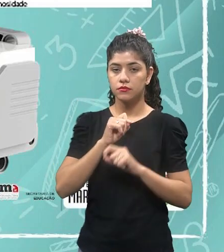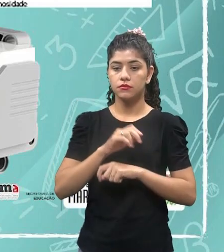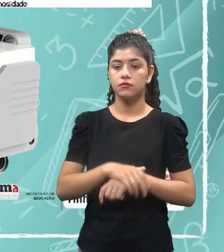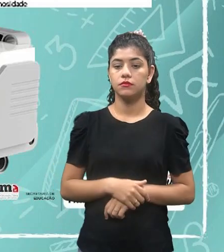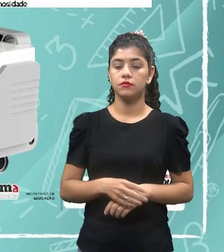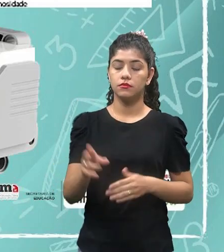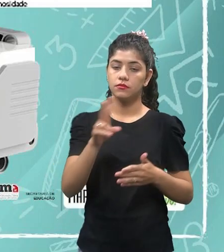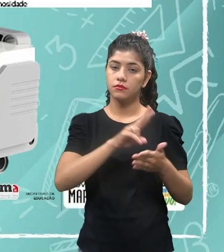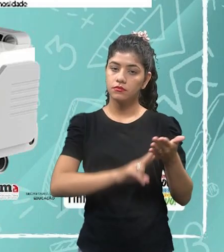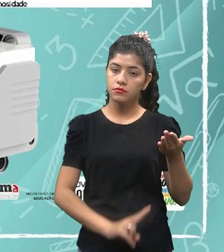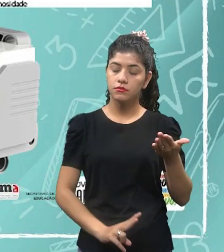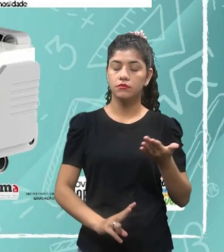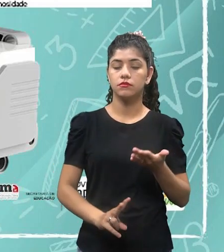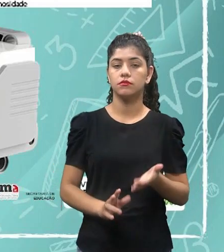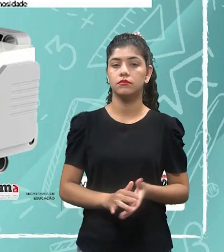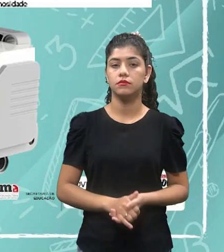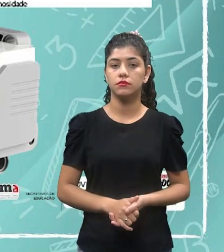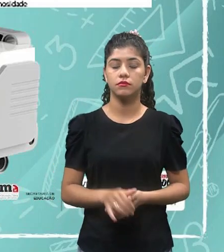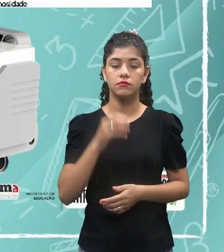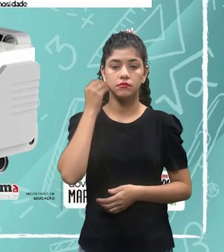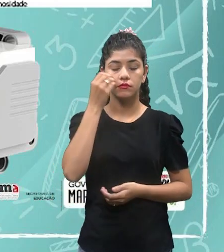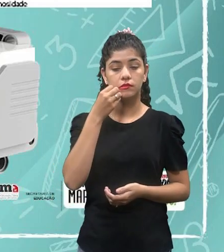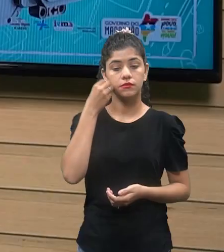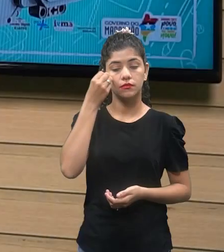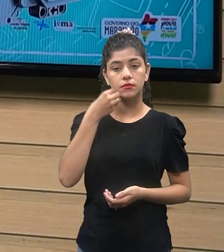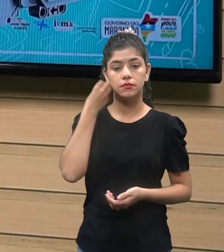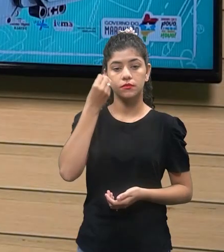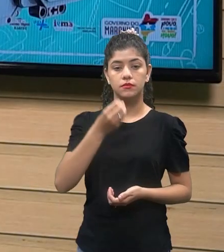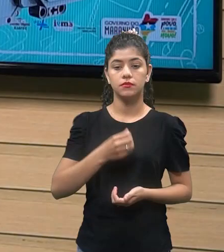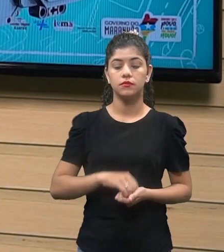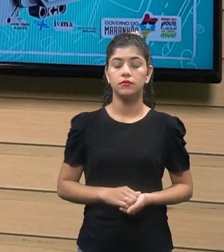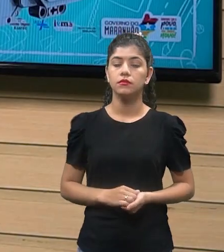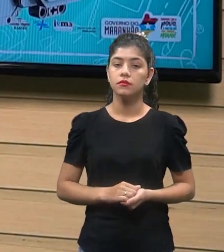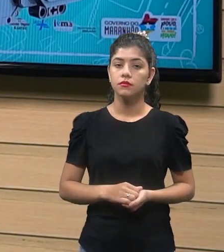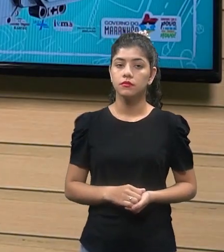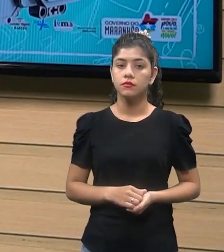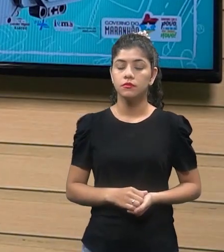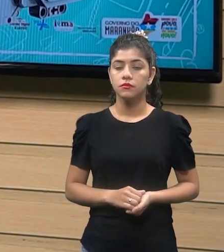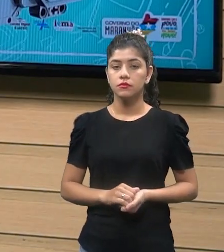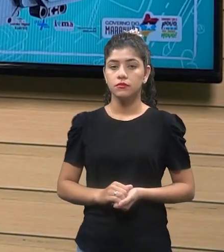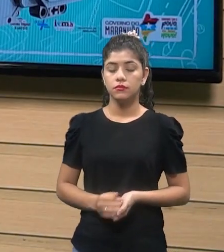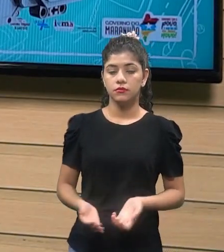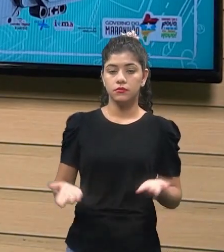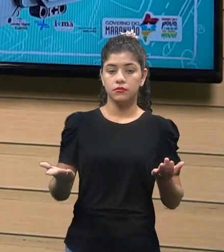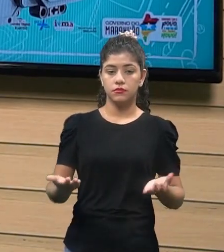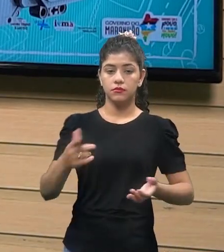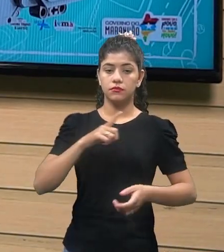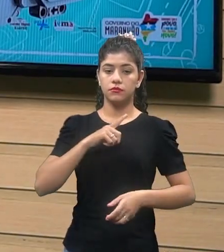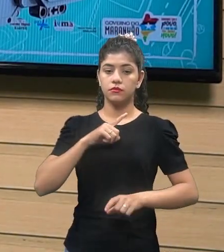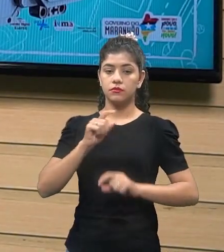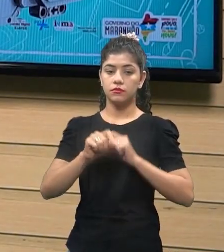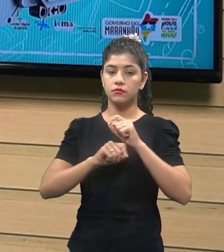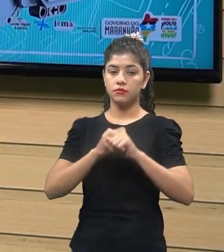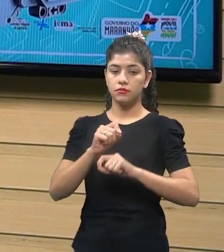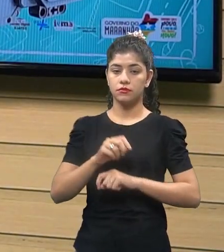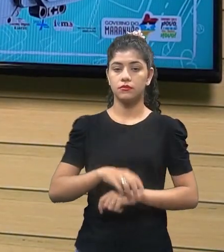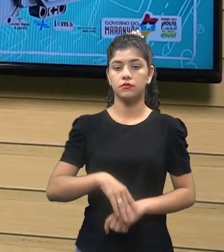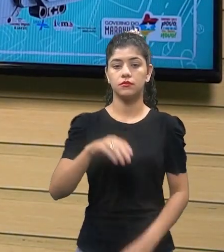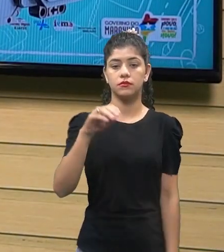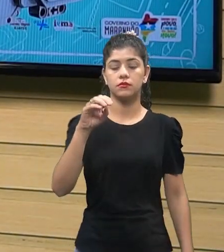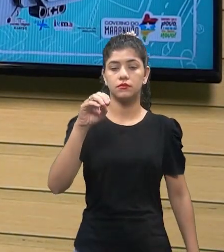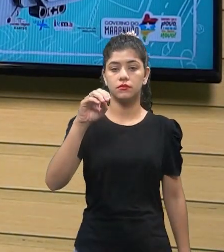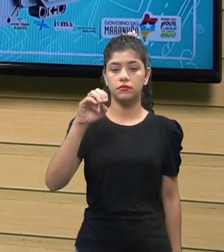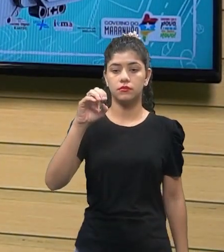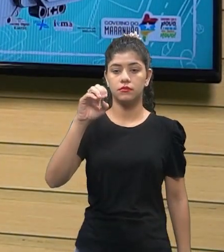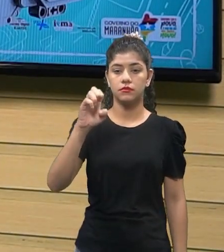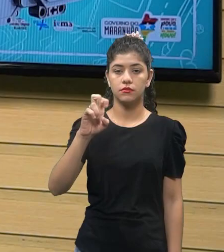leitura precisa para experiências. Então, aqui nós temos o motor EV3,